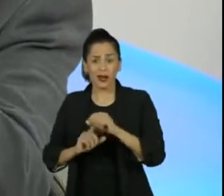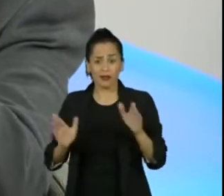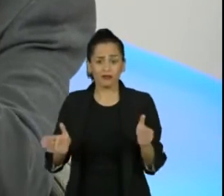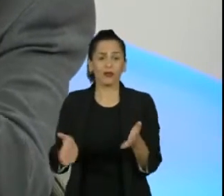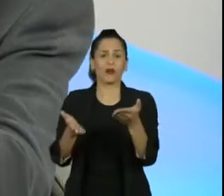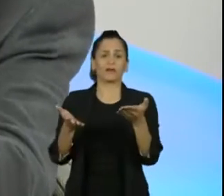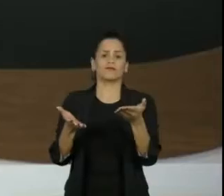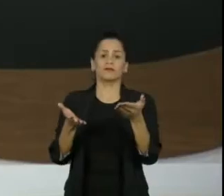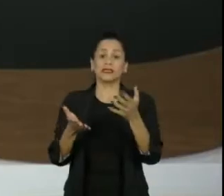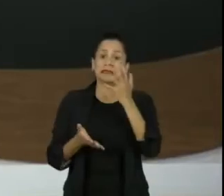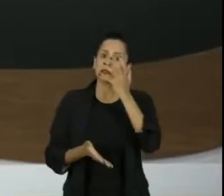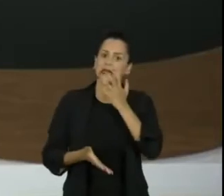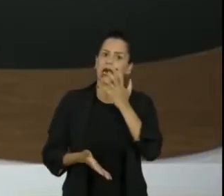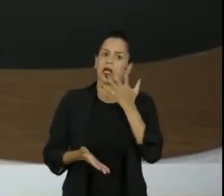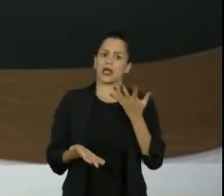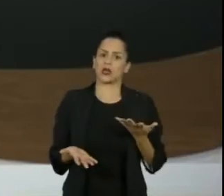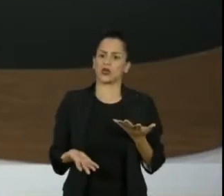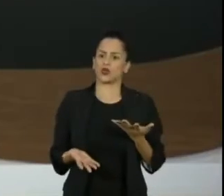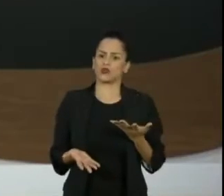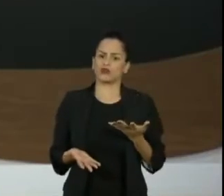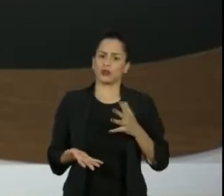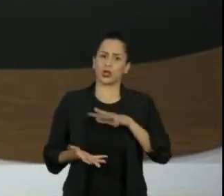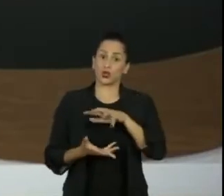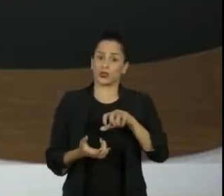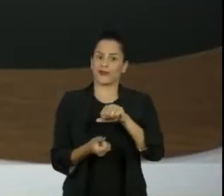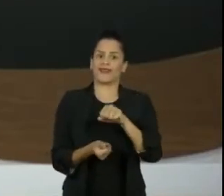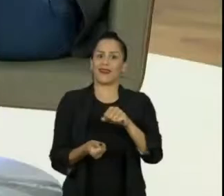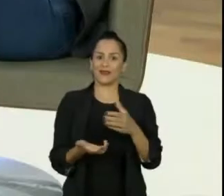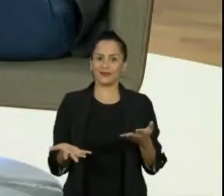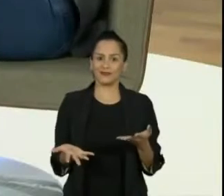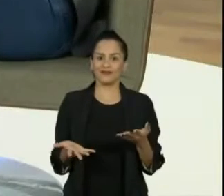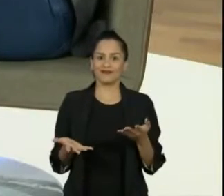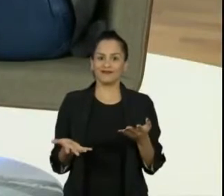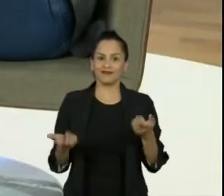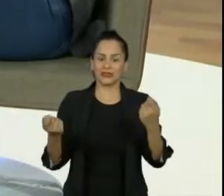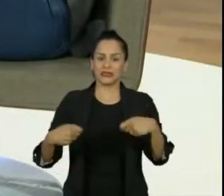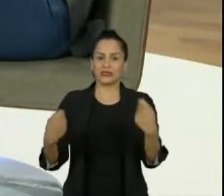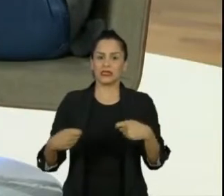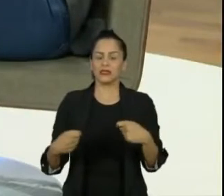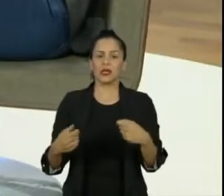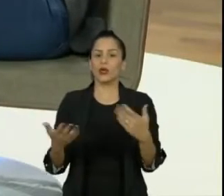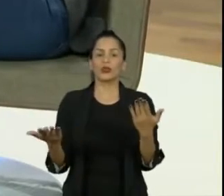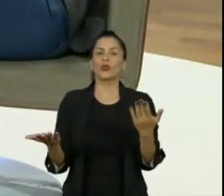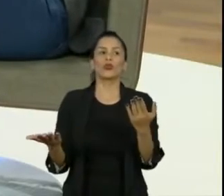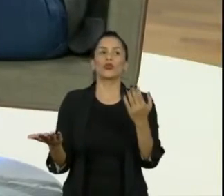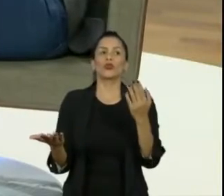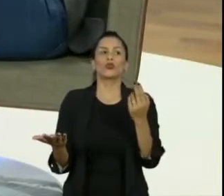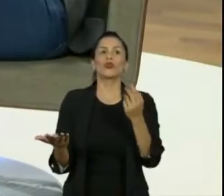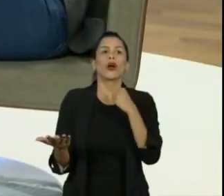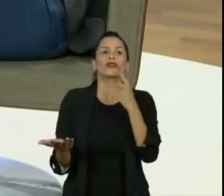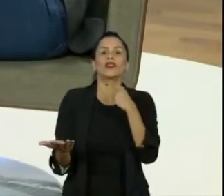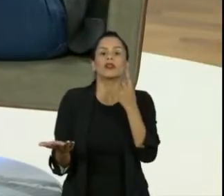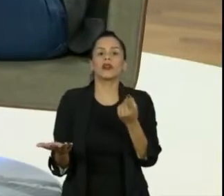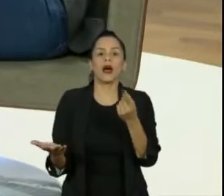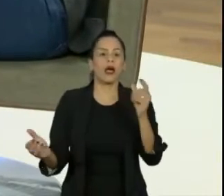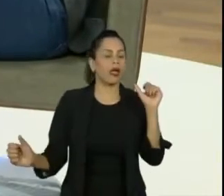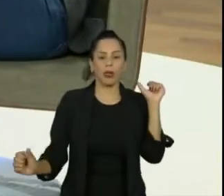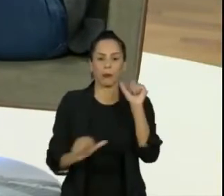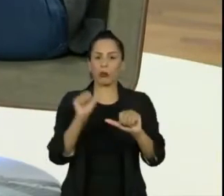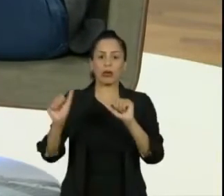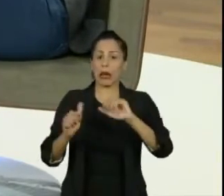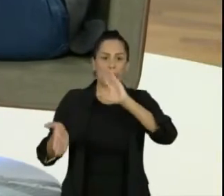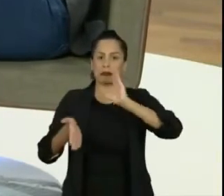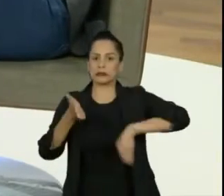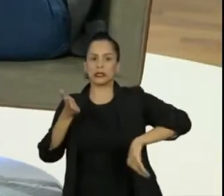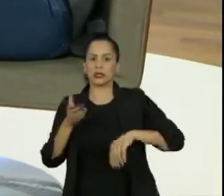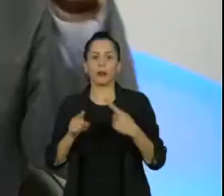firme e sustentável. Então não tem, porque era de outro, mudar, porque entrou um governo de extrema-direita